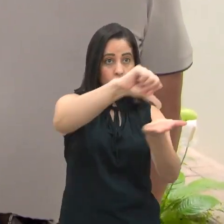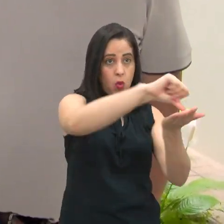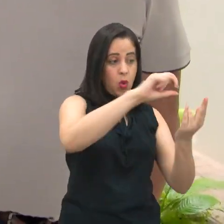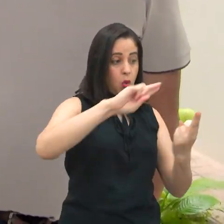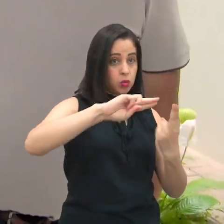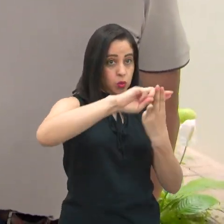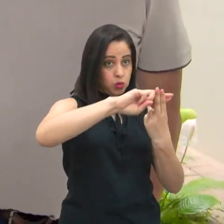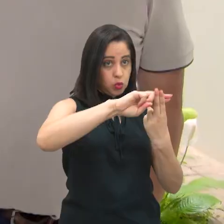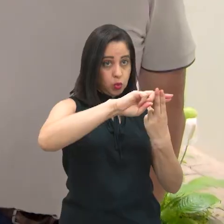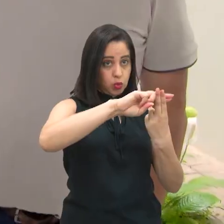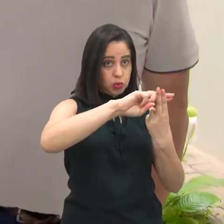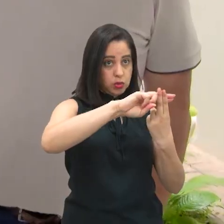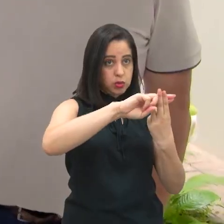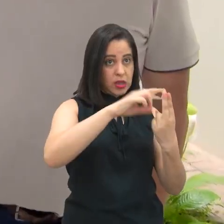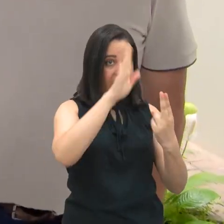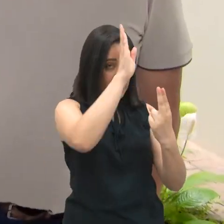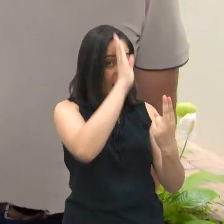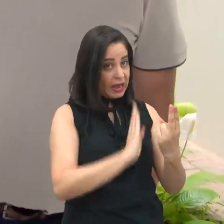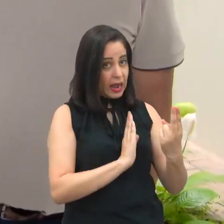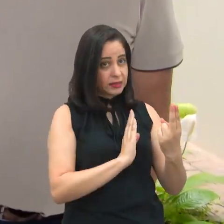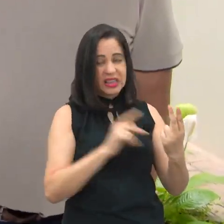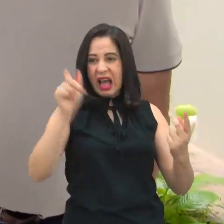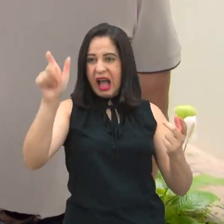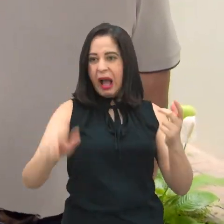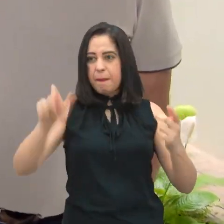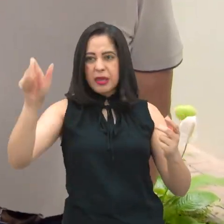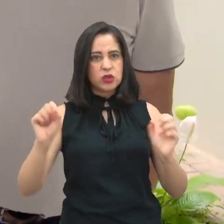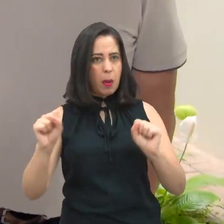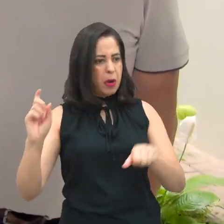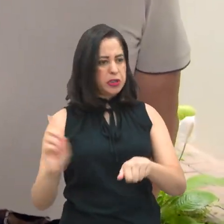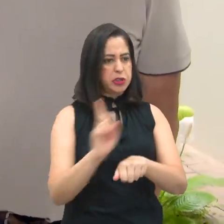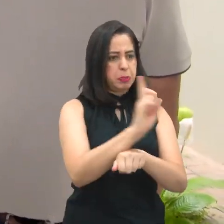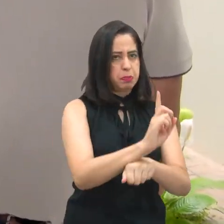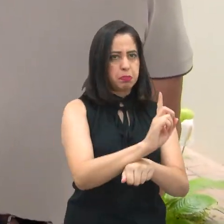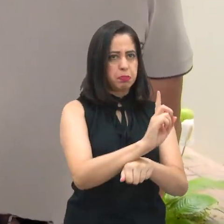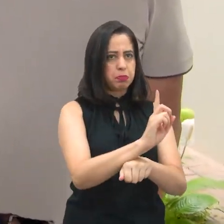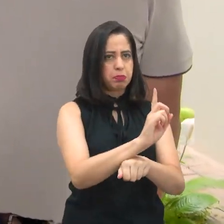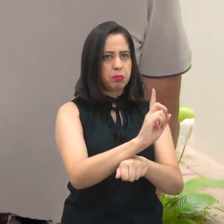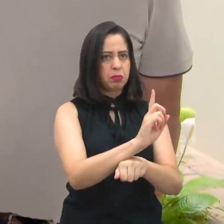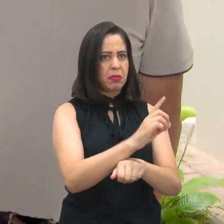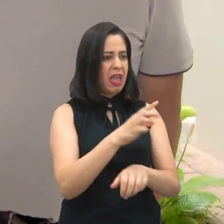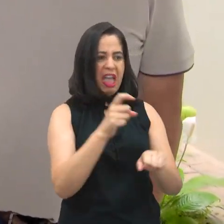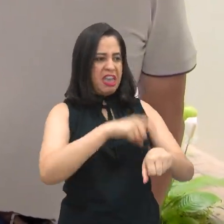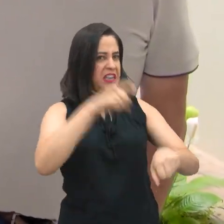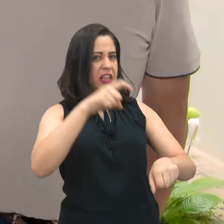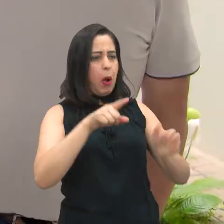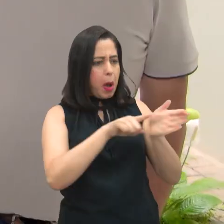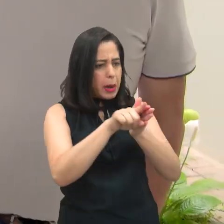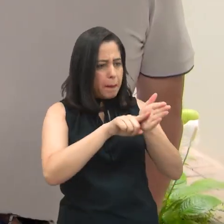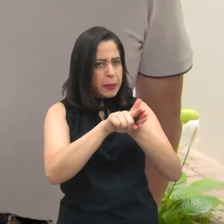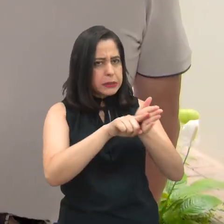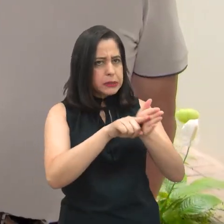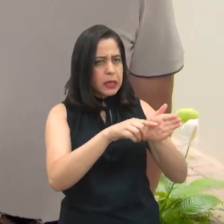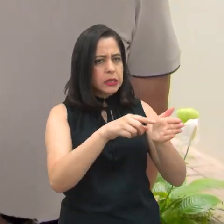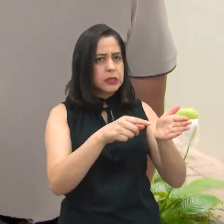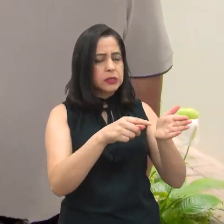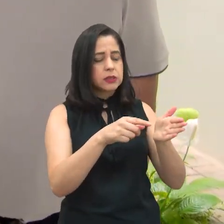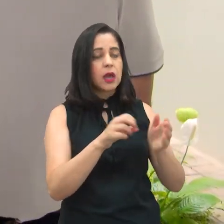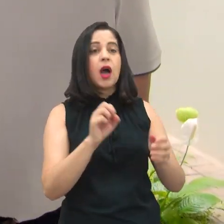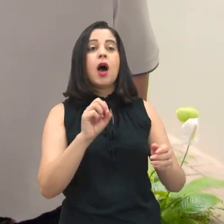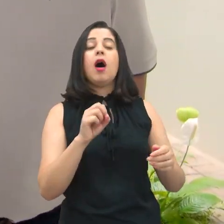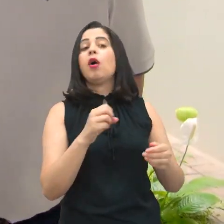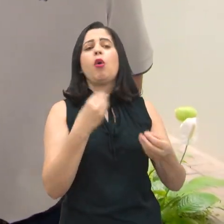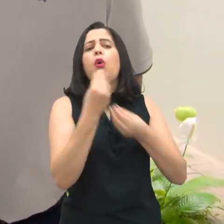Então, como a população pode realizar esses testes? É só chegar? Precisa levar algum outro exame? Ou então precisa